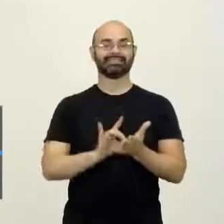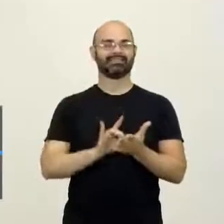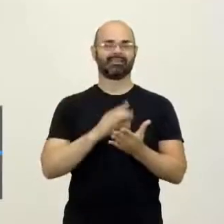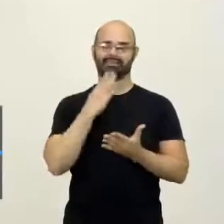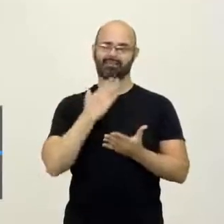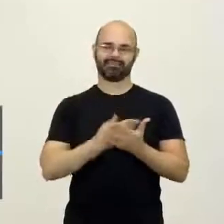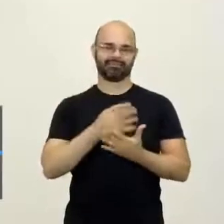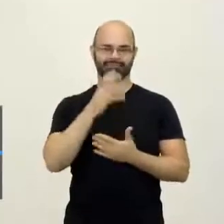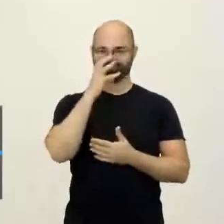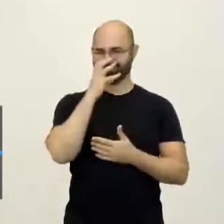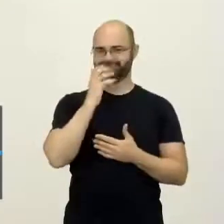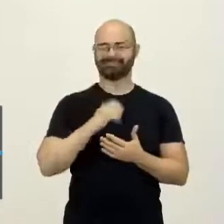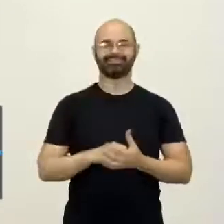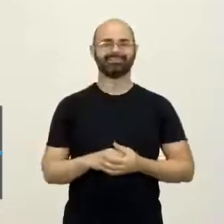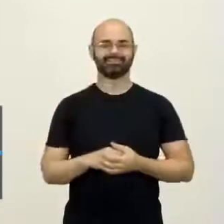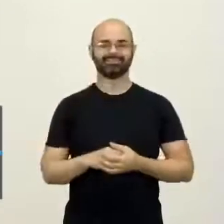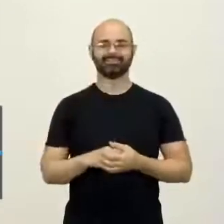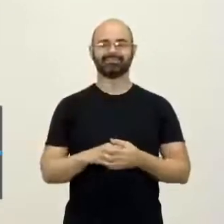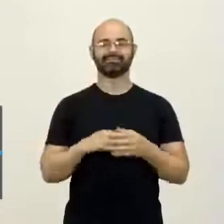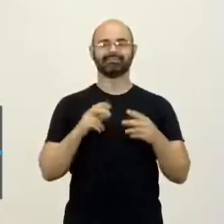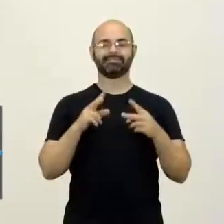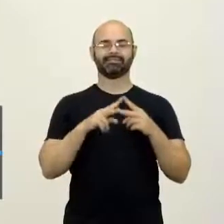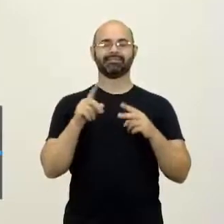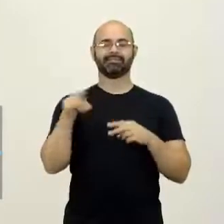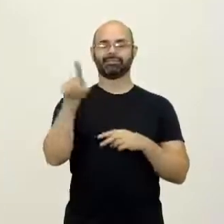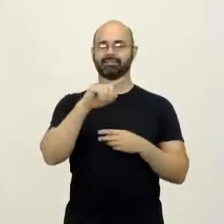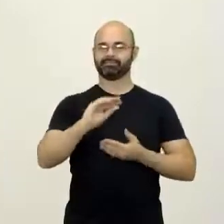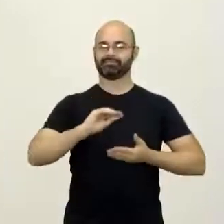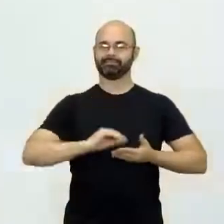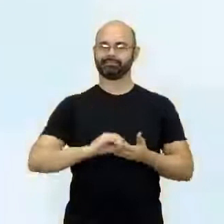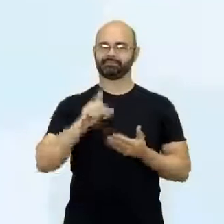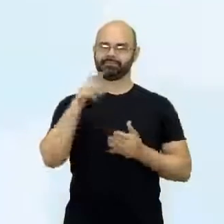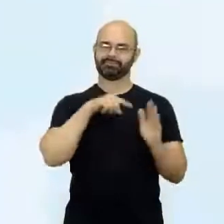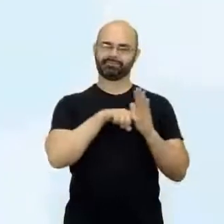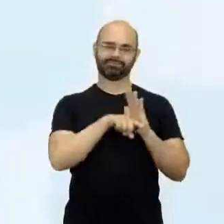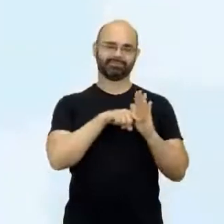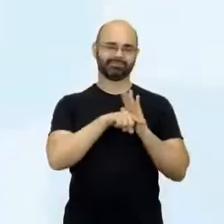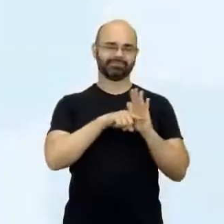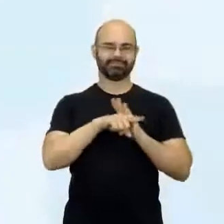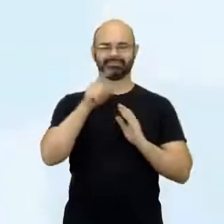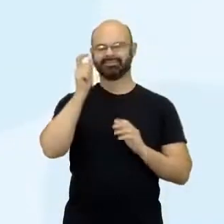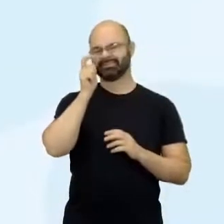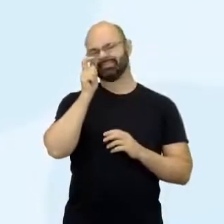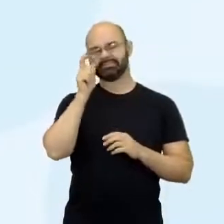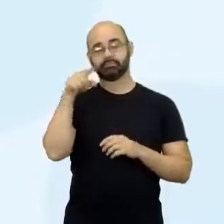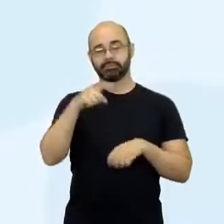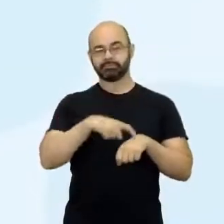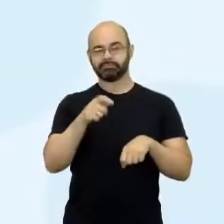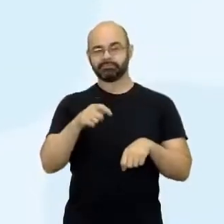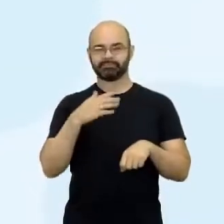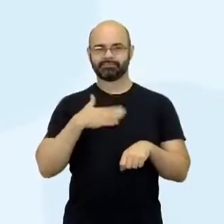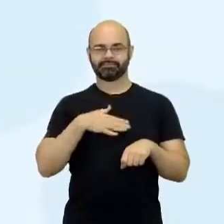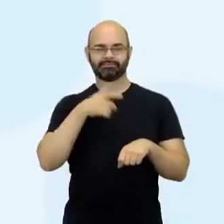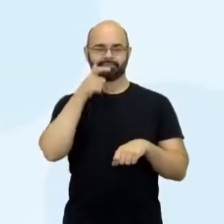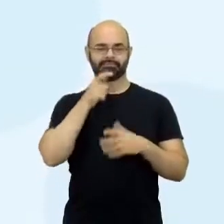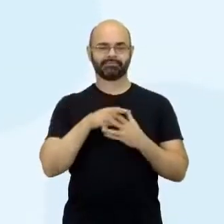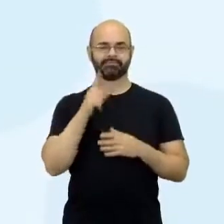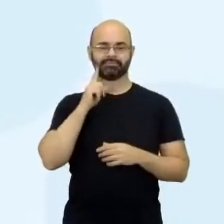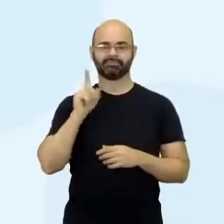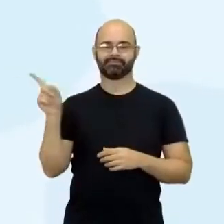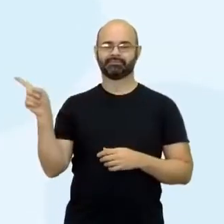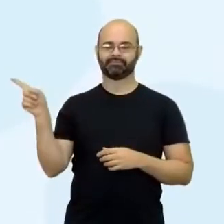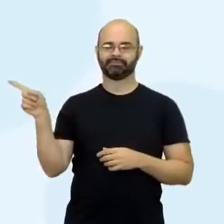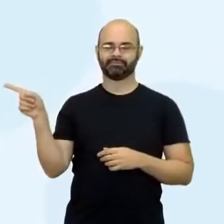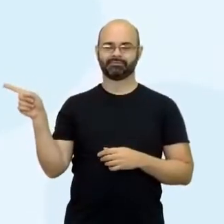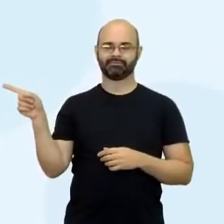incrível. E dois espetáculos aí para vocês anotarem, para pesquisar e assistir quando tiver um tempinho. As Aventuras dos